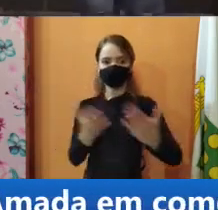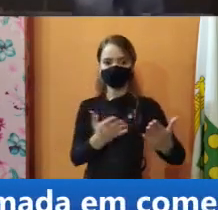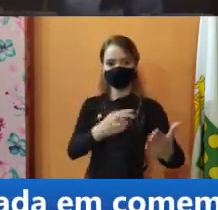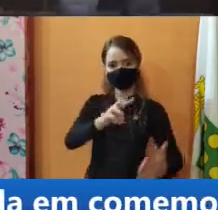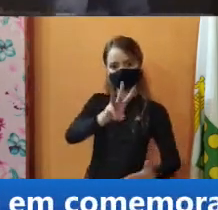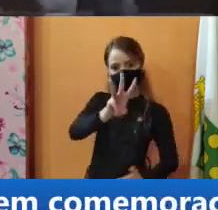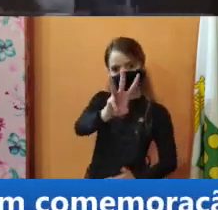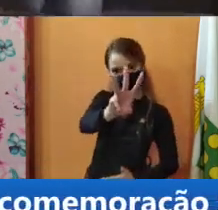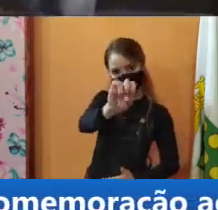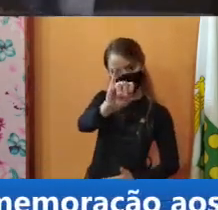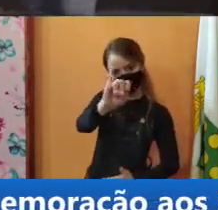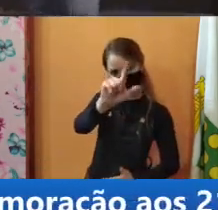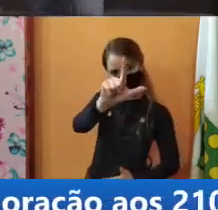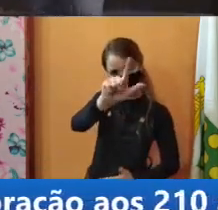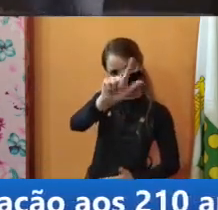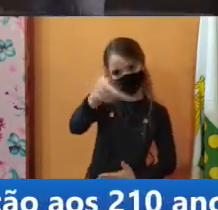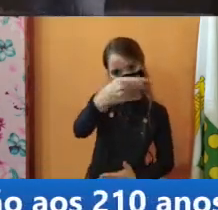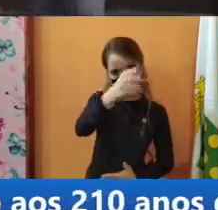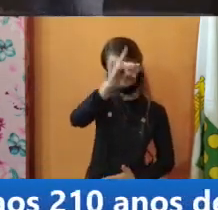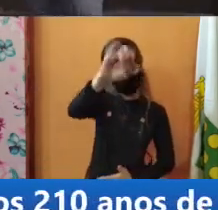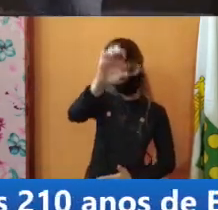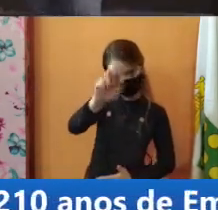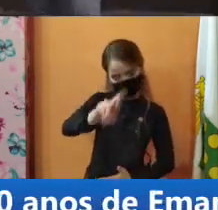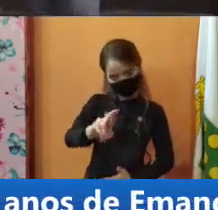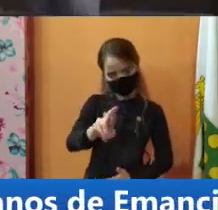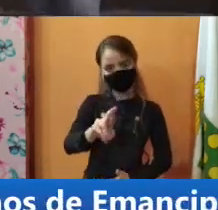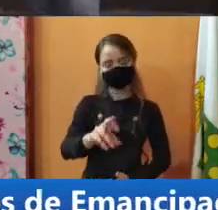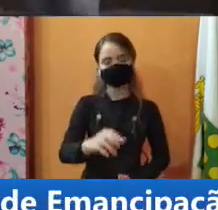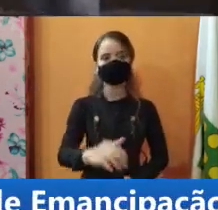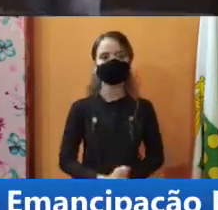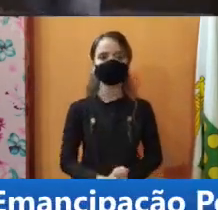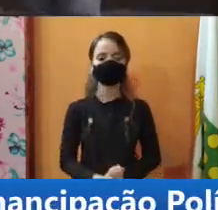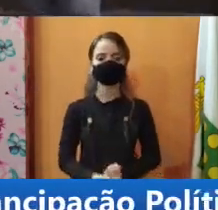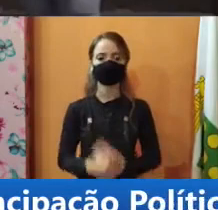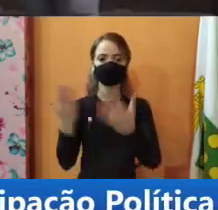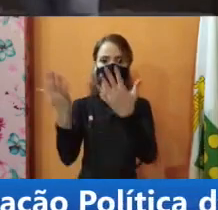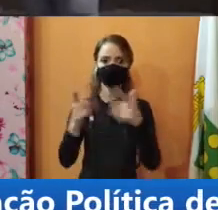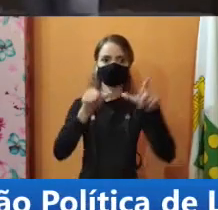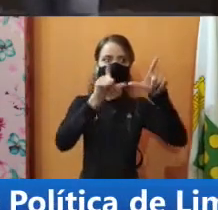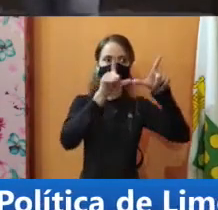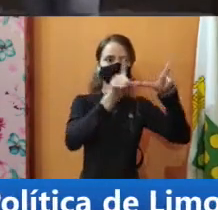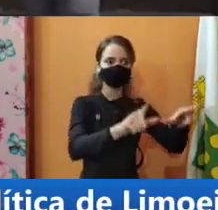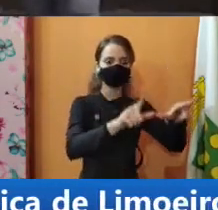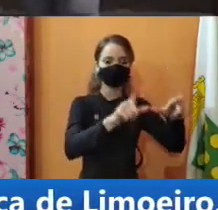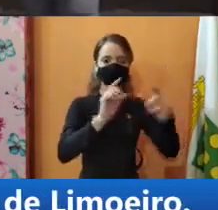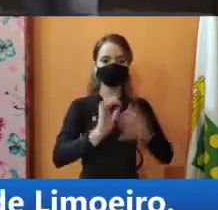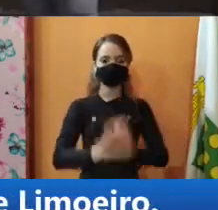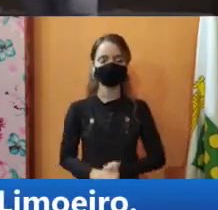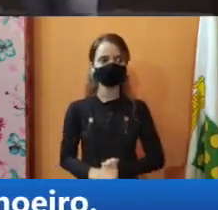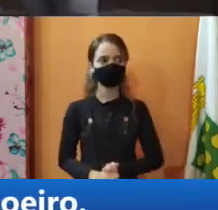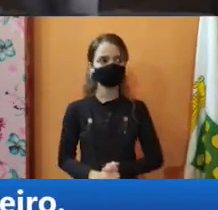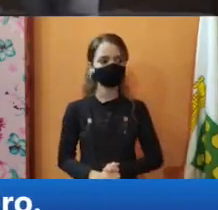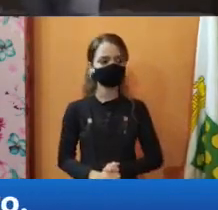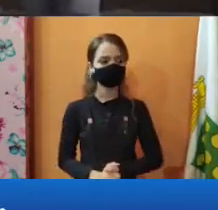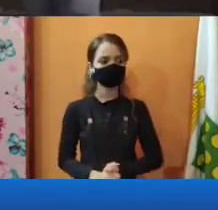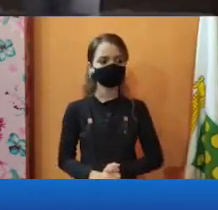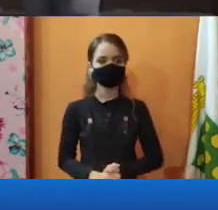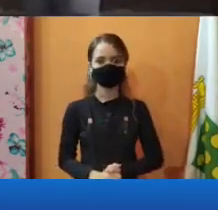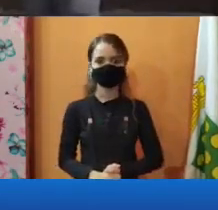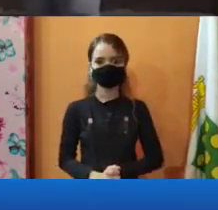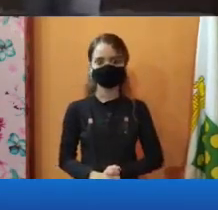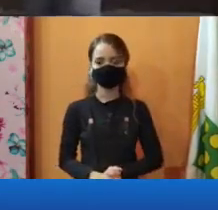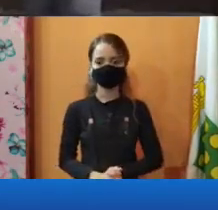Wilker Matos. Venha cá, solte a máquina e venha para cá. É. Ele não dá ninguém não, né,